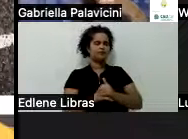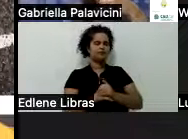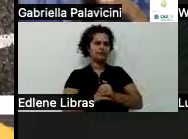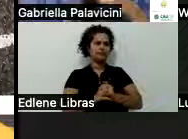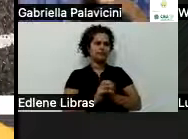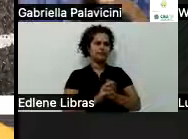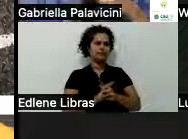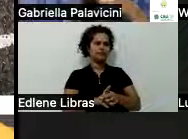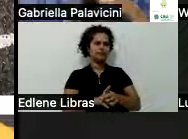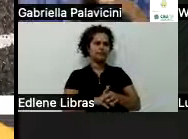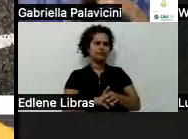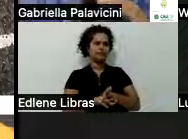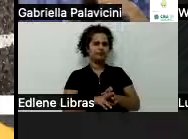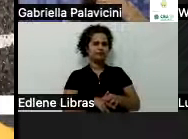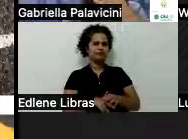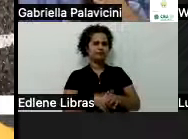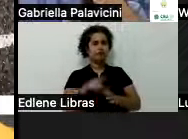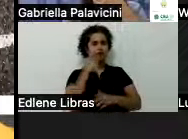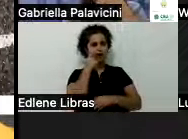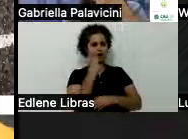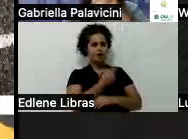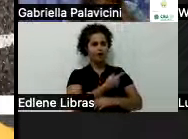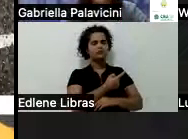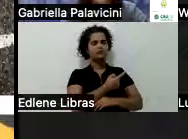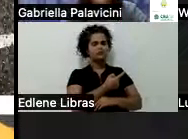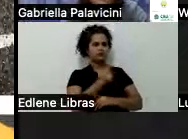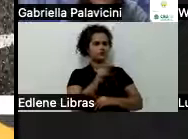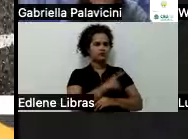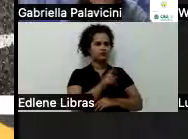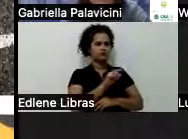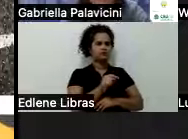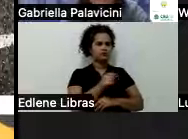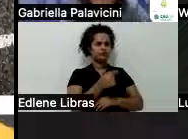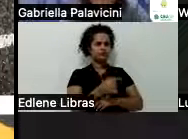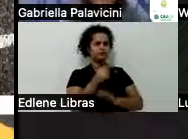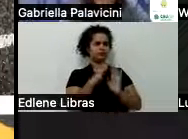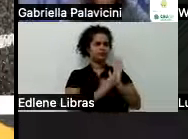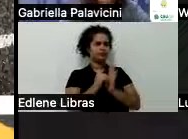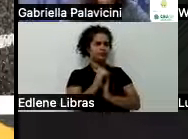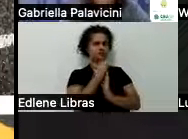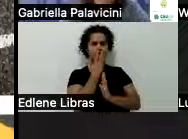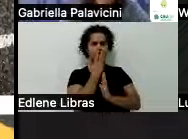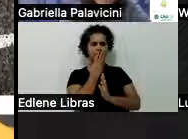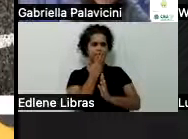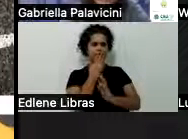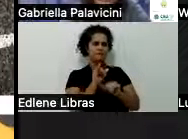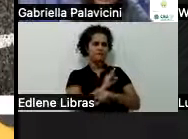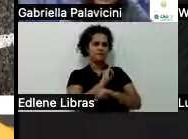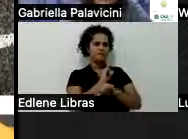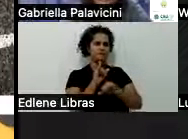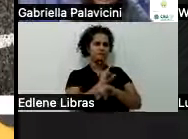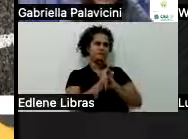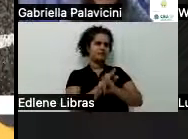aparecer. Efetivamente é utilizado depois, aqui no processo de pintura, eles fazem uma sinalização para mostrar que o tráfego